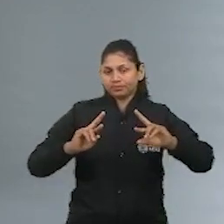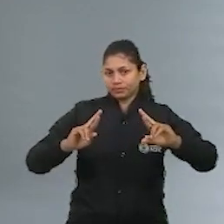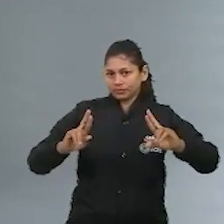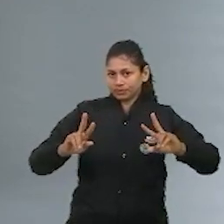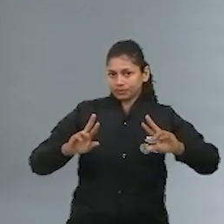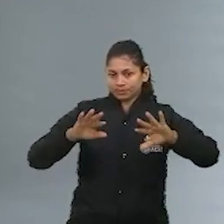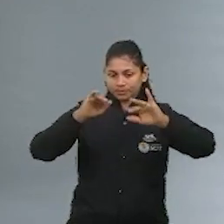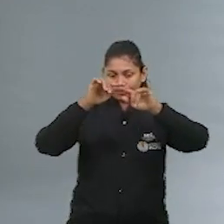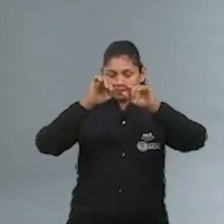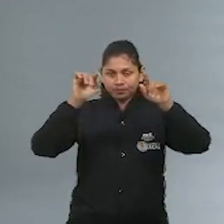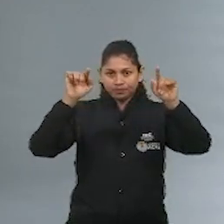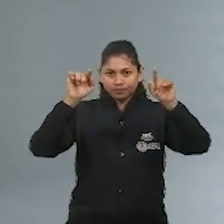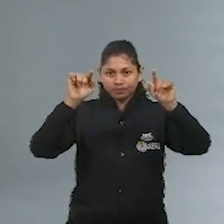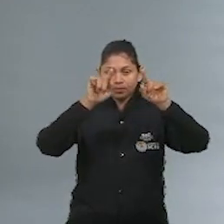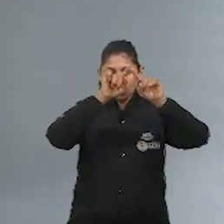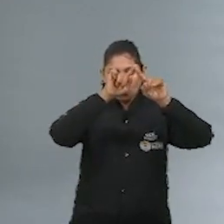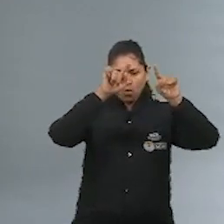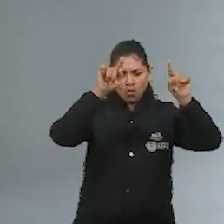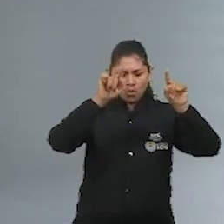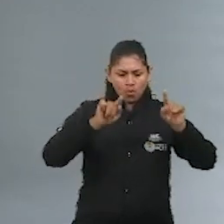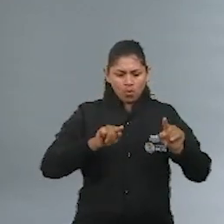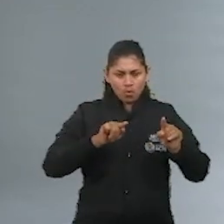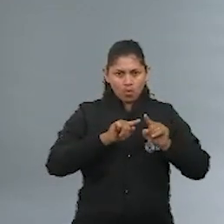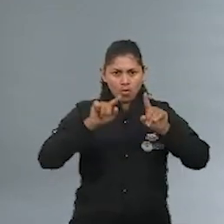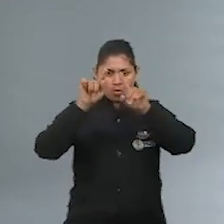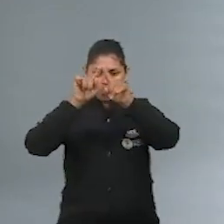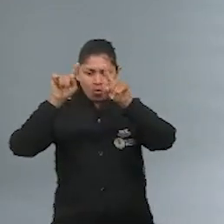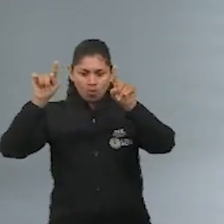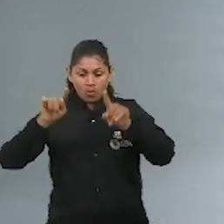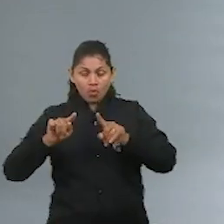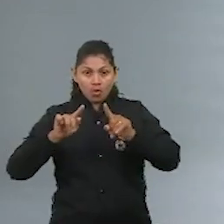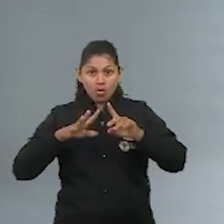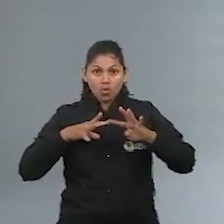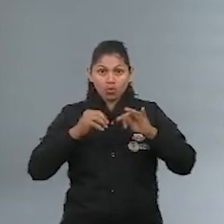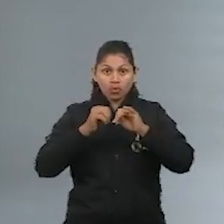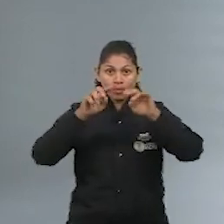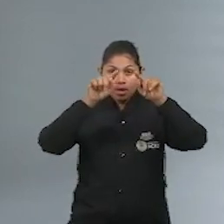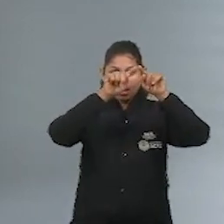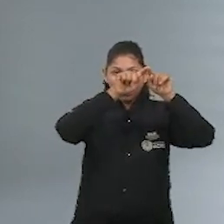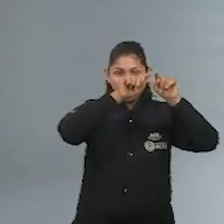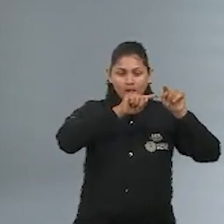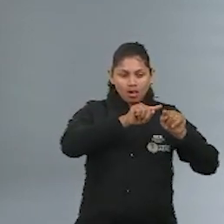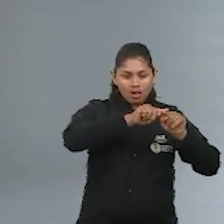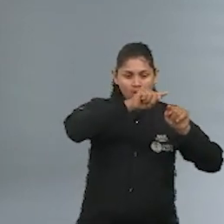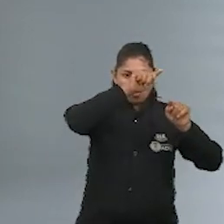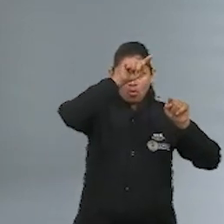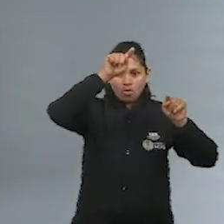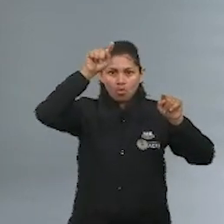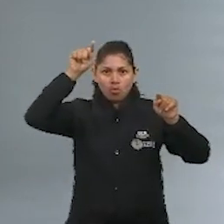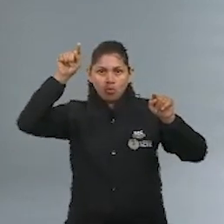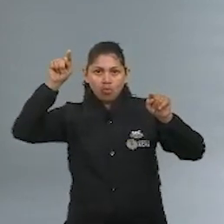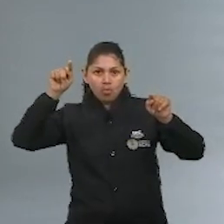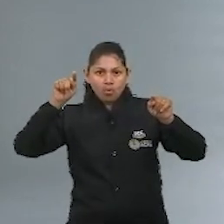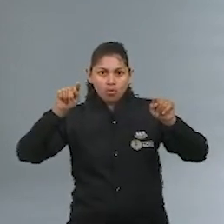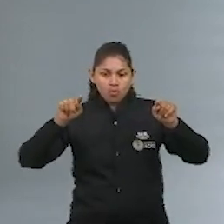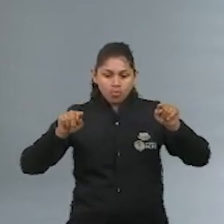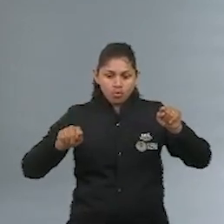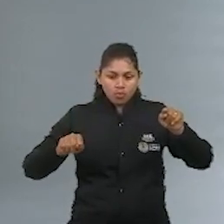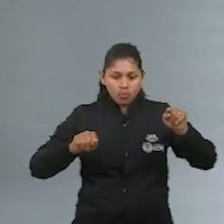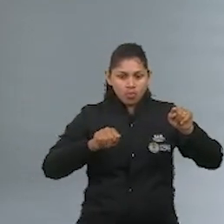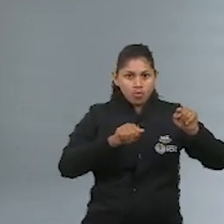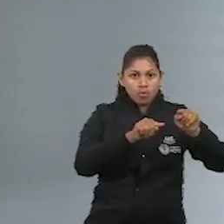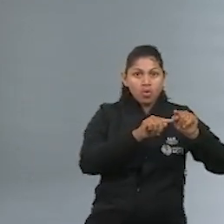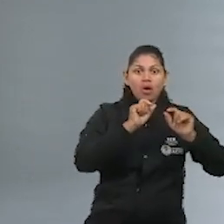for olhar para uma malha, resolver uma malha, eu tô vendo a parte do circuito todo fechado, né? Diferente do ramo, que do ramo